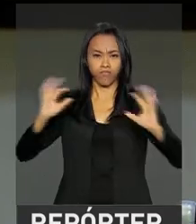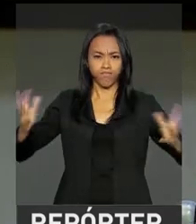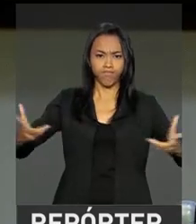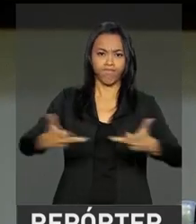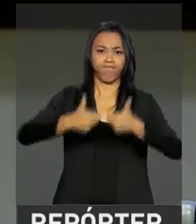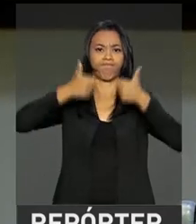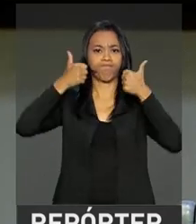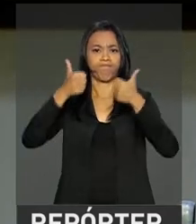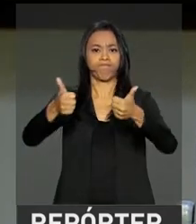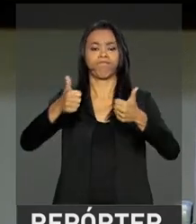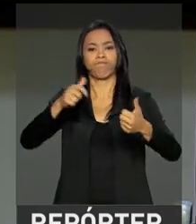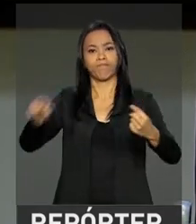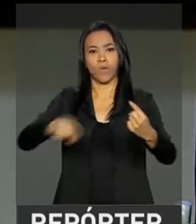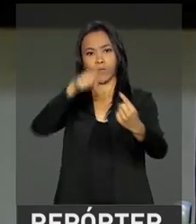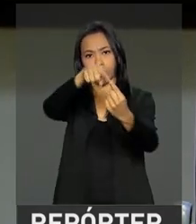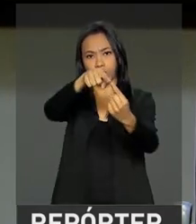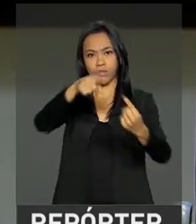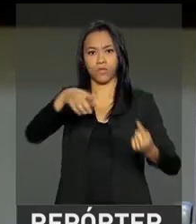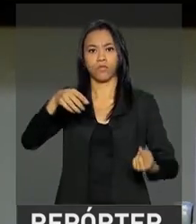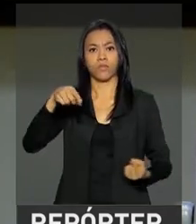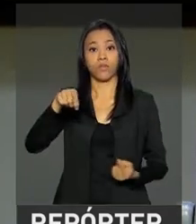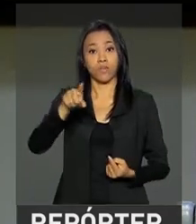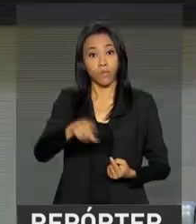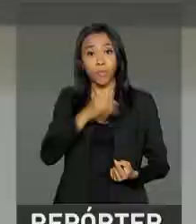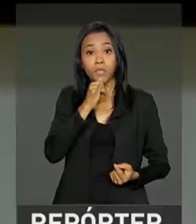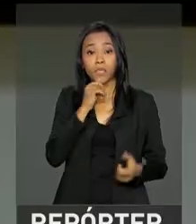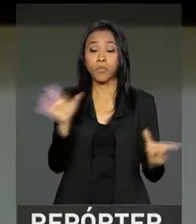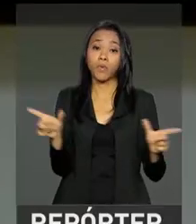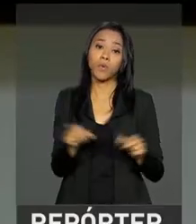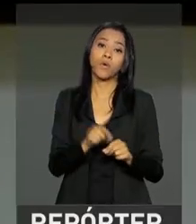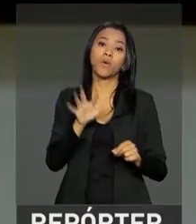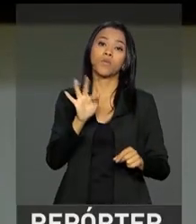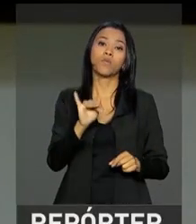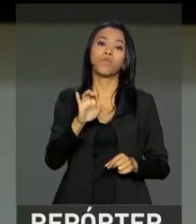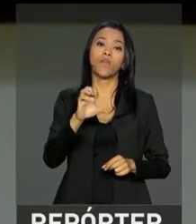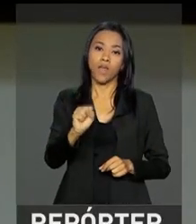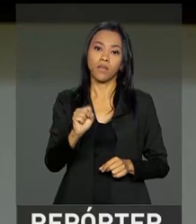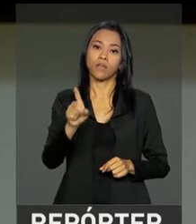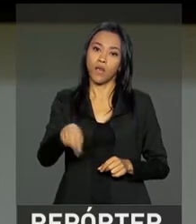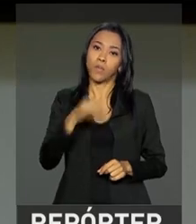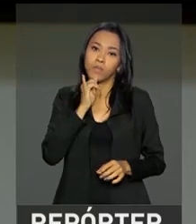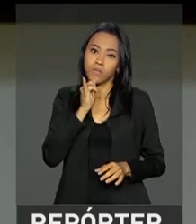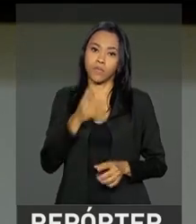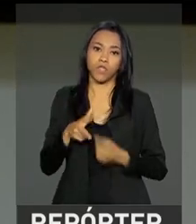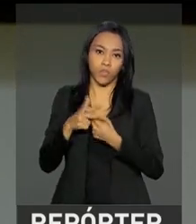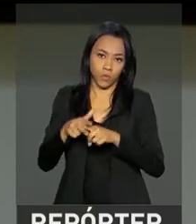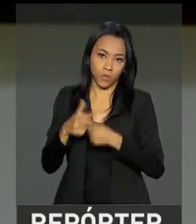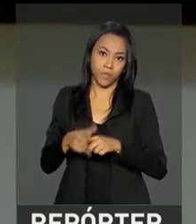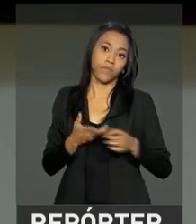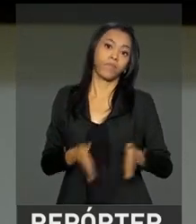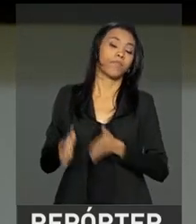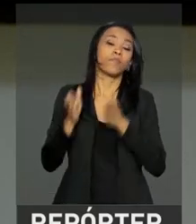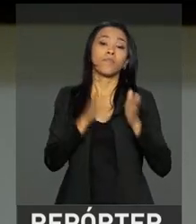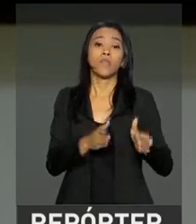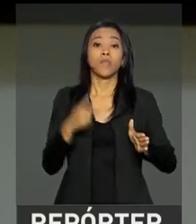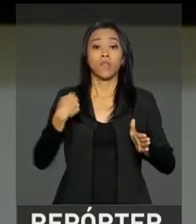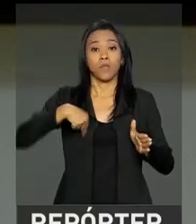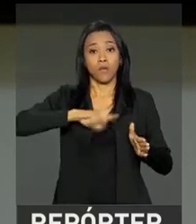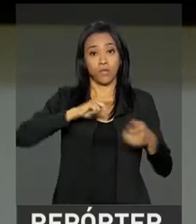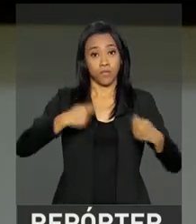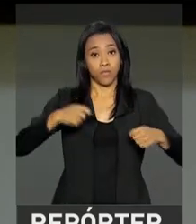aperfeiçoada ao próximo do ideal. O ajuste do FIES é um exemplo. O mais importante é nós termos essa clareza,